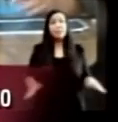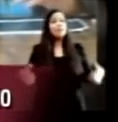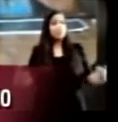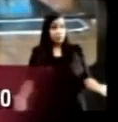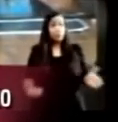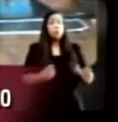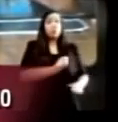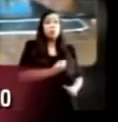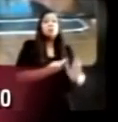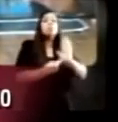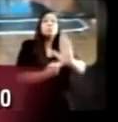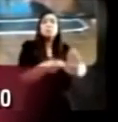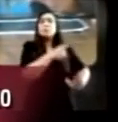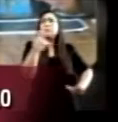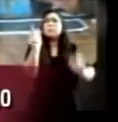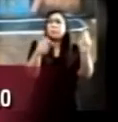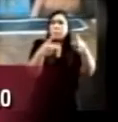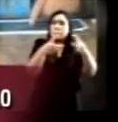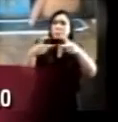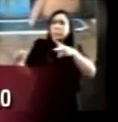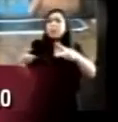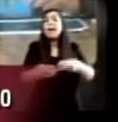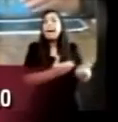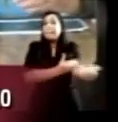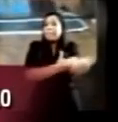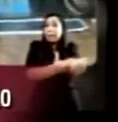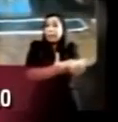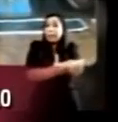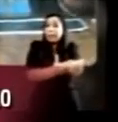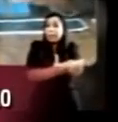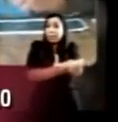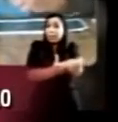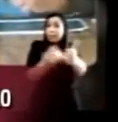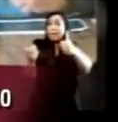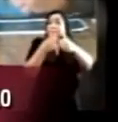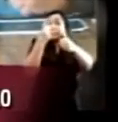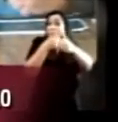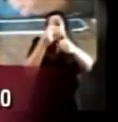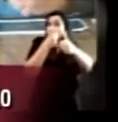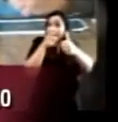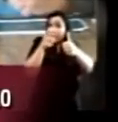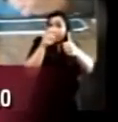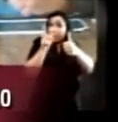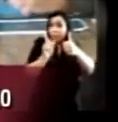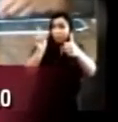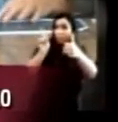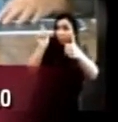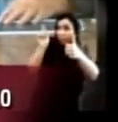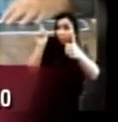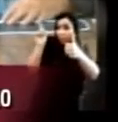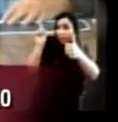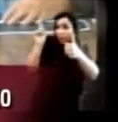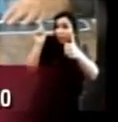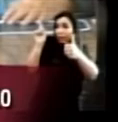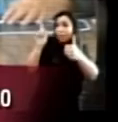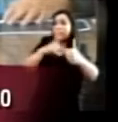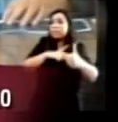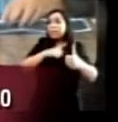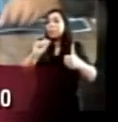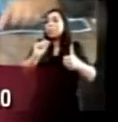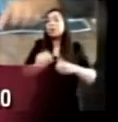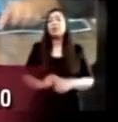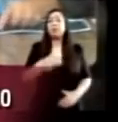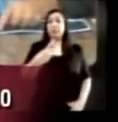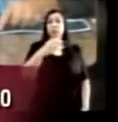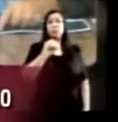têm mostrado, como vocês podem ver na linha branca, que é a de cima, superior, você vai ver que nós estamos com 305